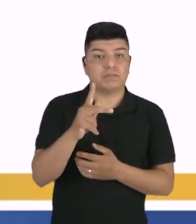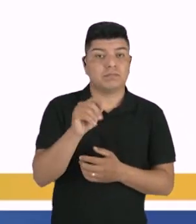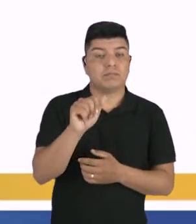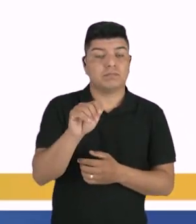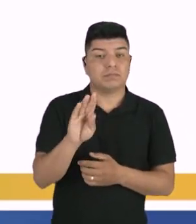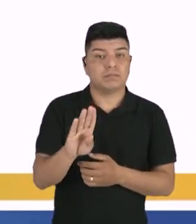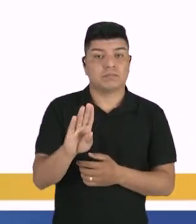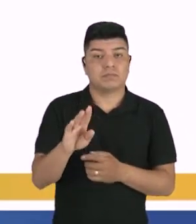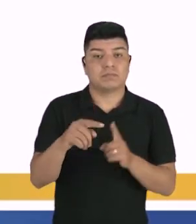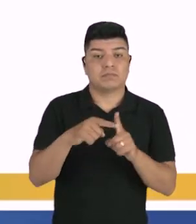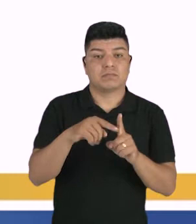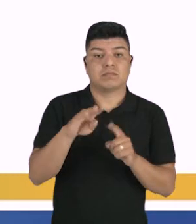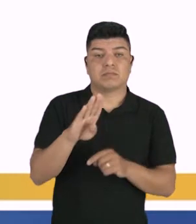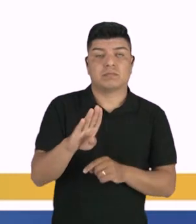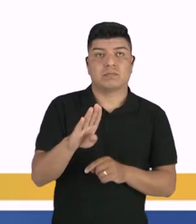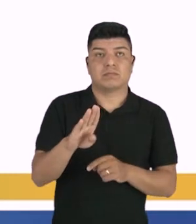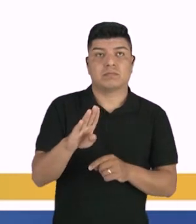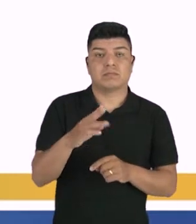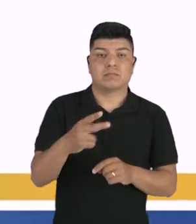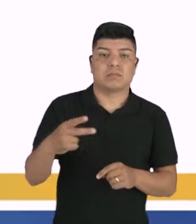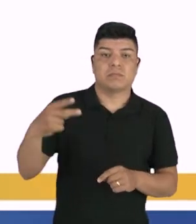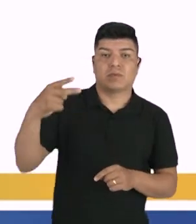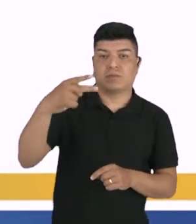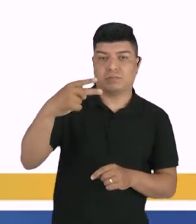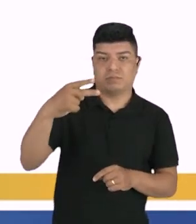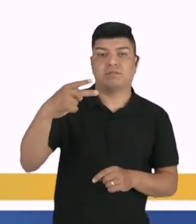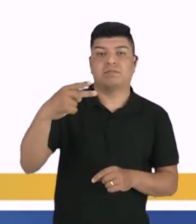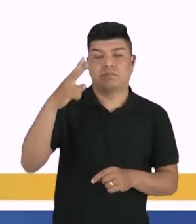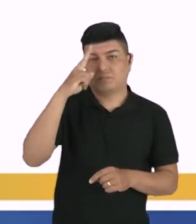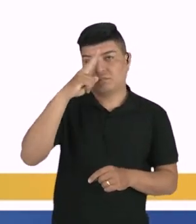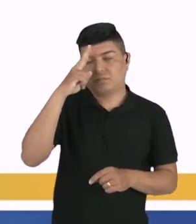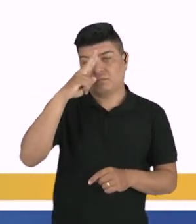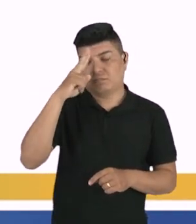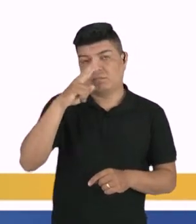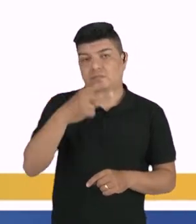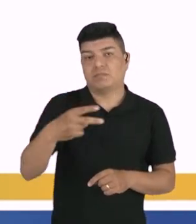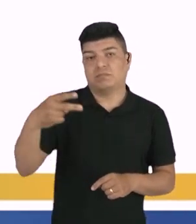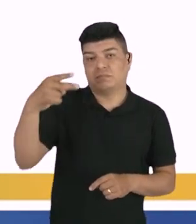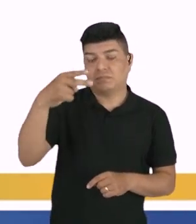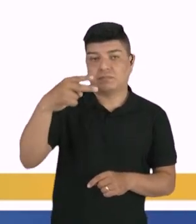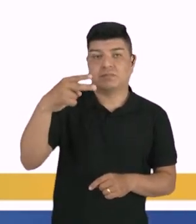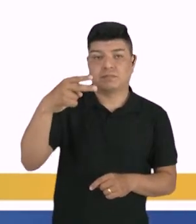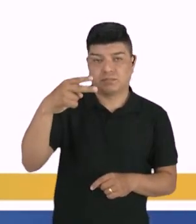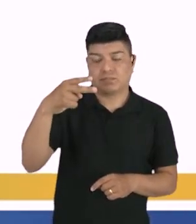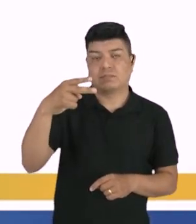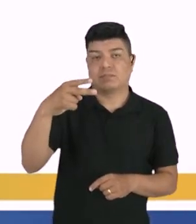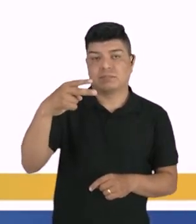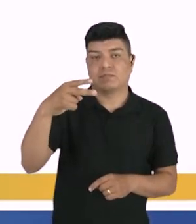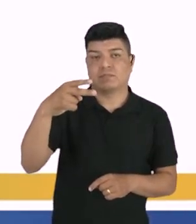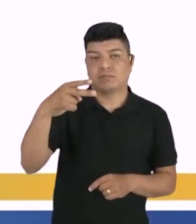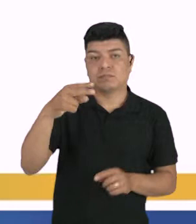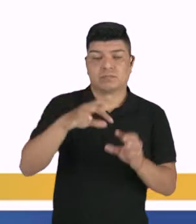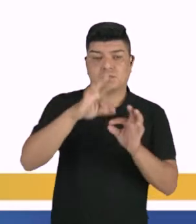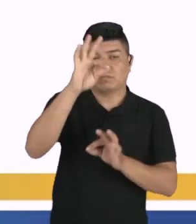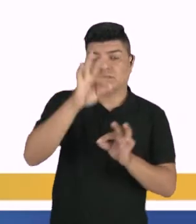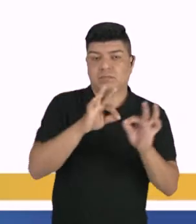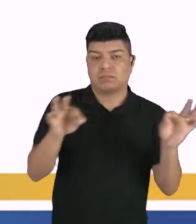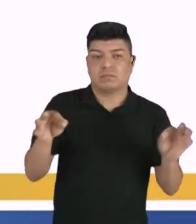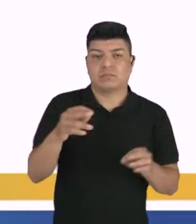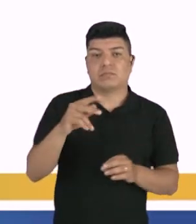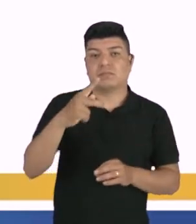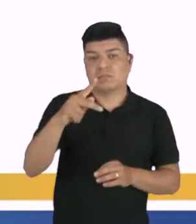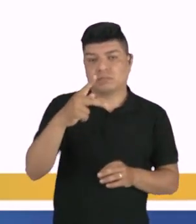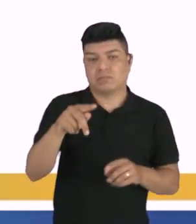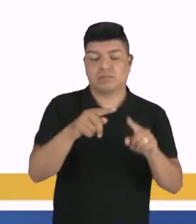seria A mais B ao quadrado, né? Você lembra que a área de quadrado é o quadrado da medida do seu